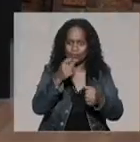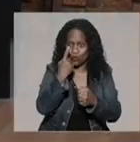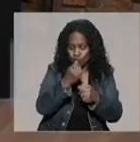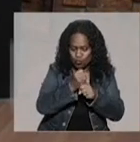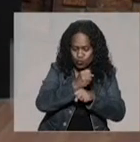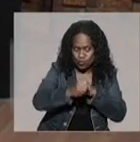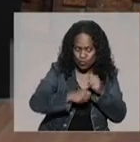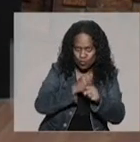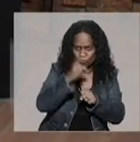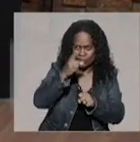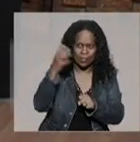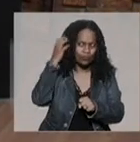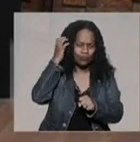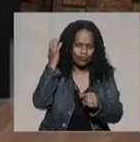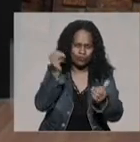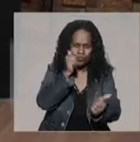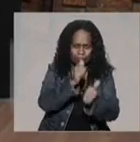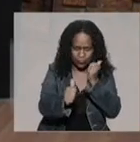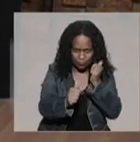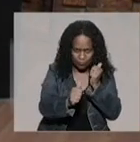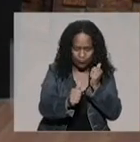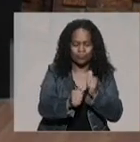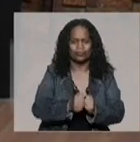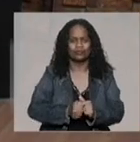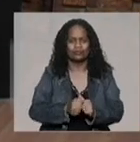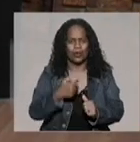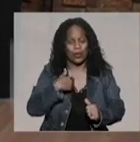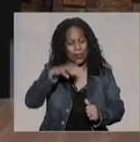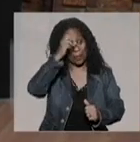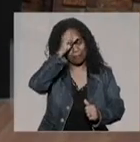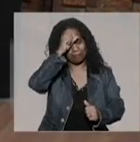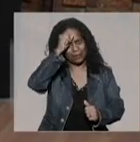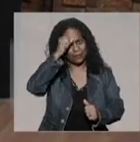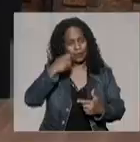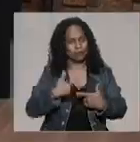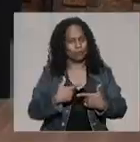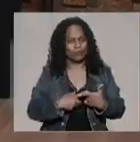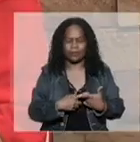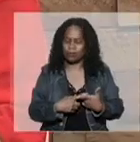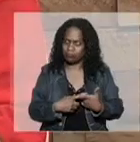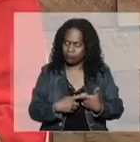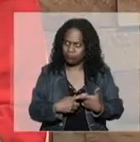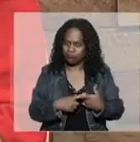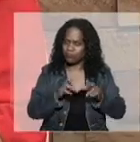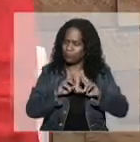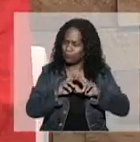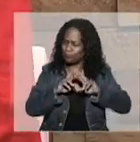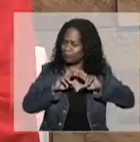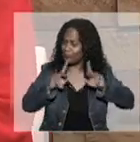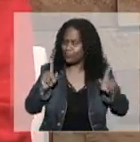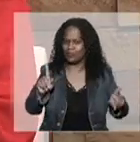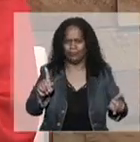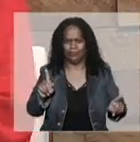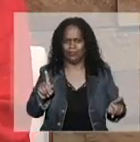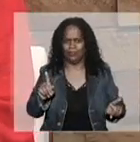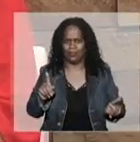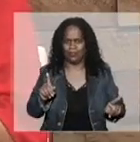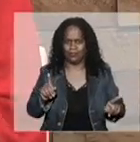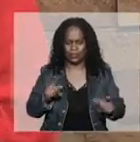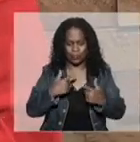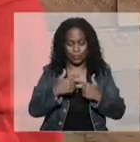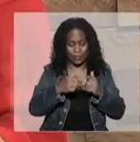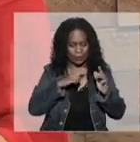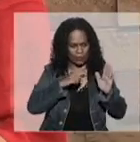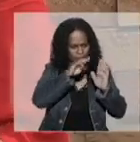Aí um ano eu chefiei a equipe de esportes e foi um trabalho, aprendi a narrar futebol. E que é uma pegada muito diferente, não é? Muito diferente. Totalmente diferente. Totalmente é bem